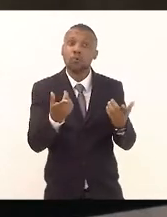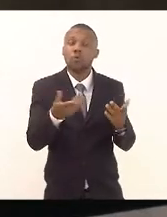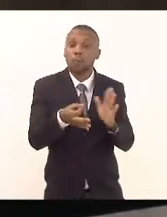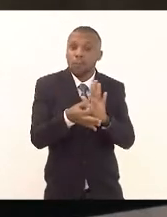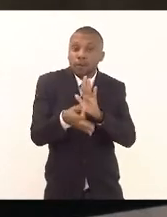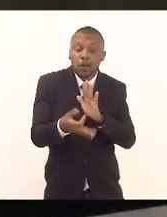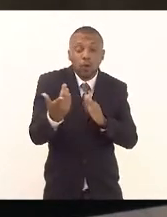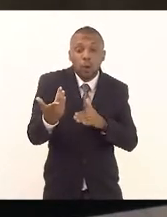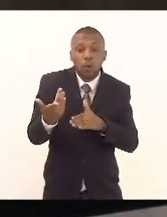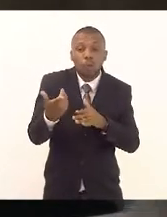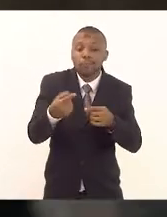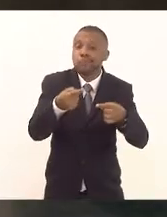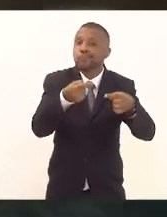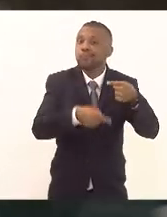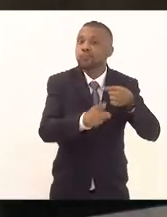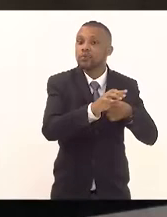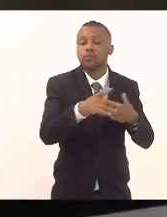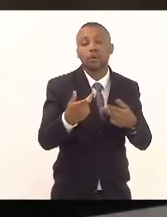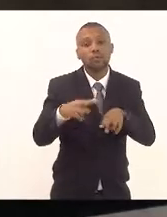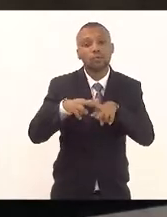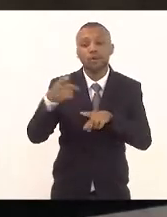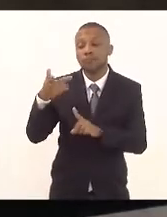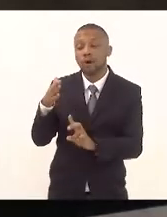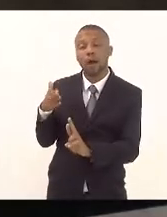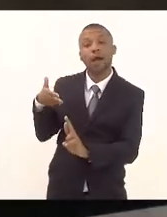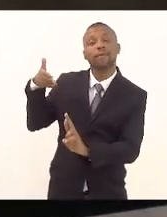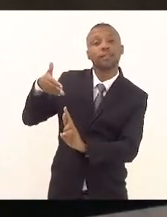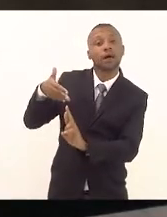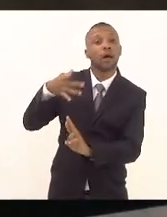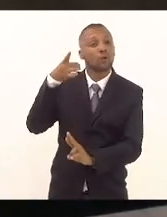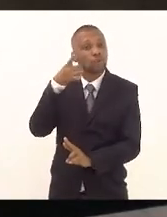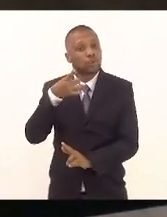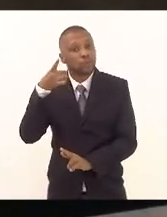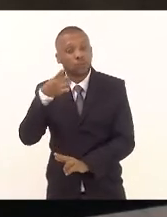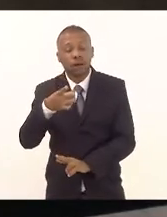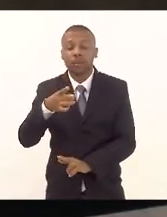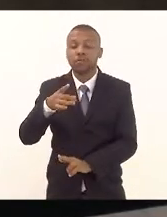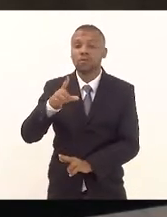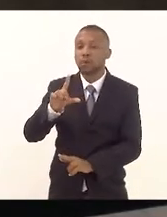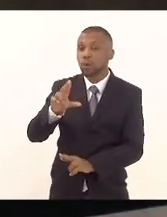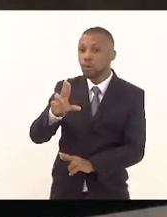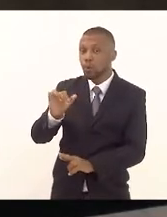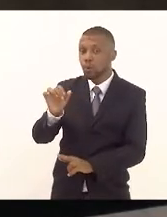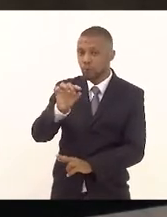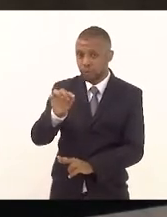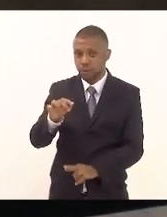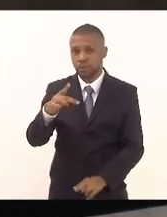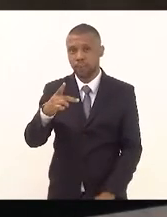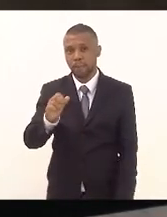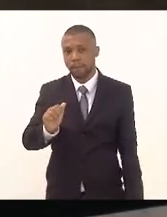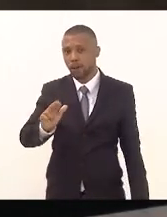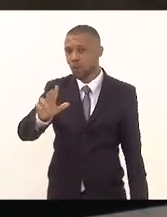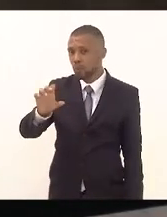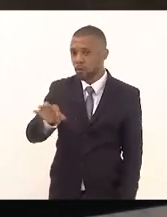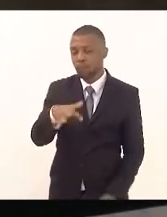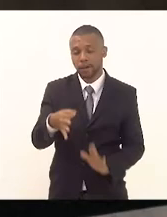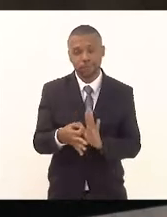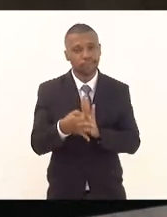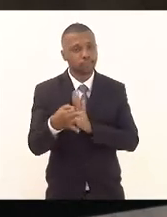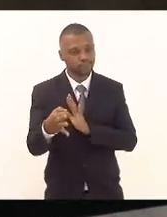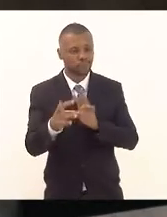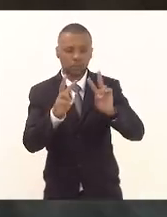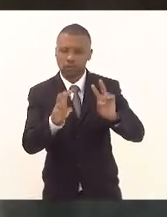farei. Portanto, eu vou designar o deputado Luiz Paulo para emitir o parecer sobre o projeto, no compromisso com